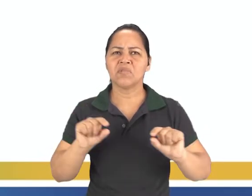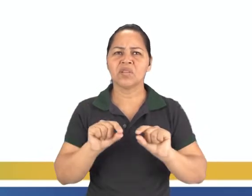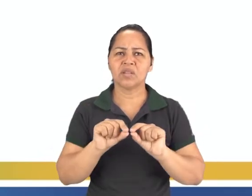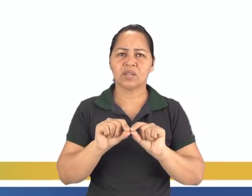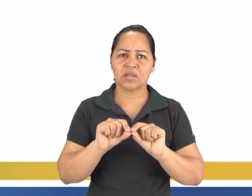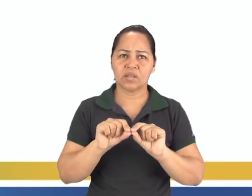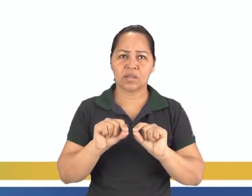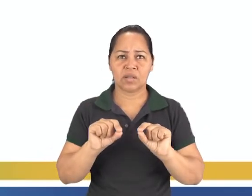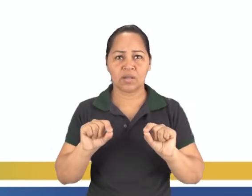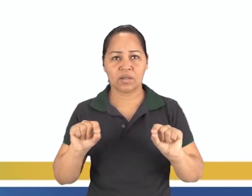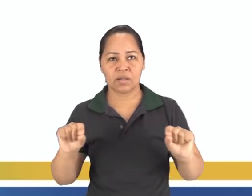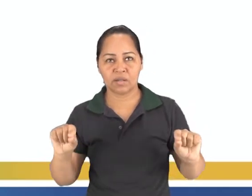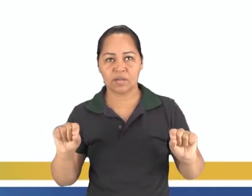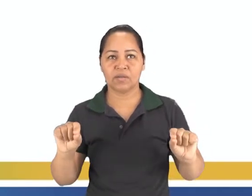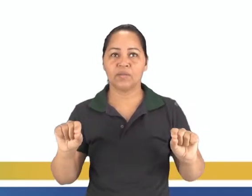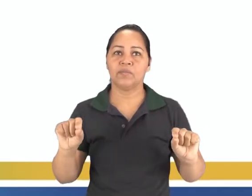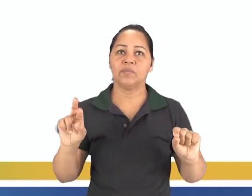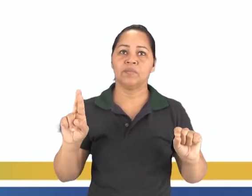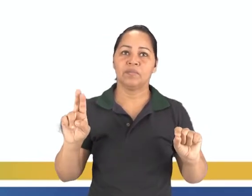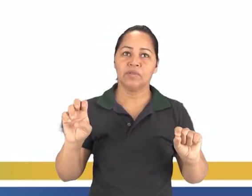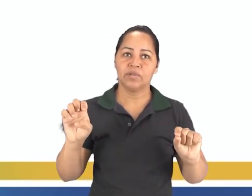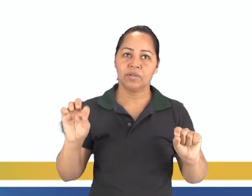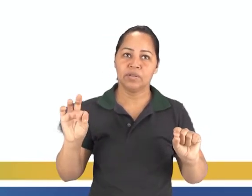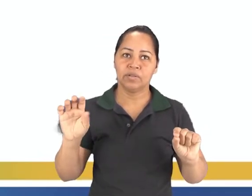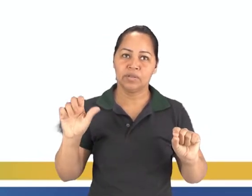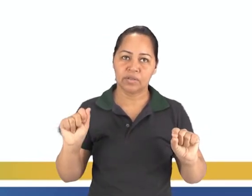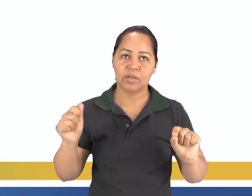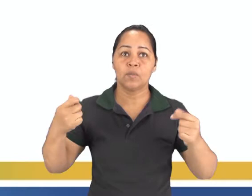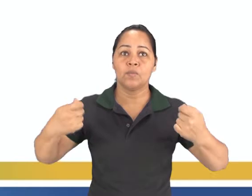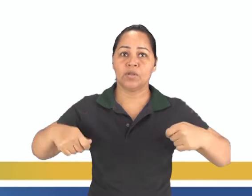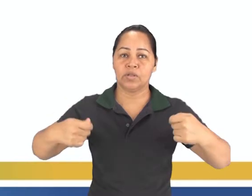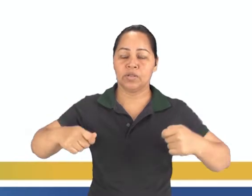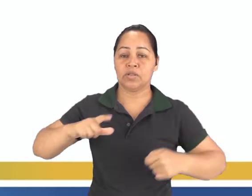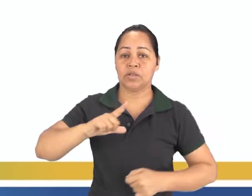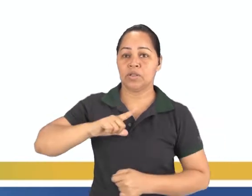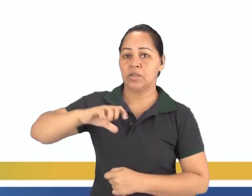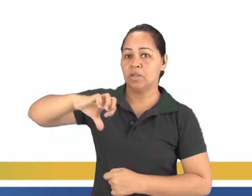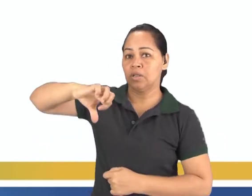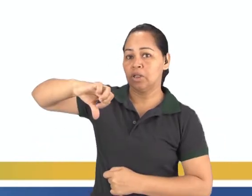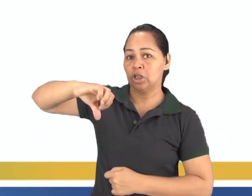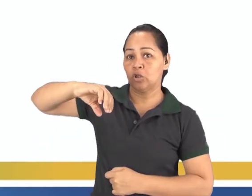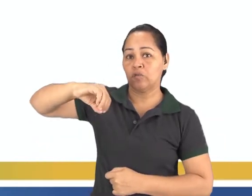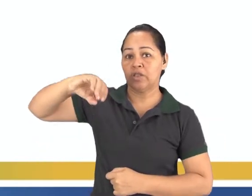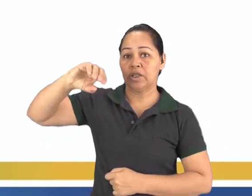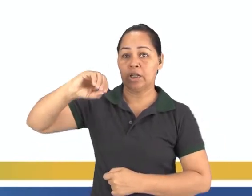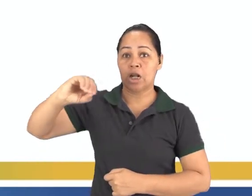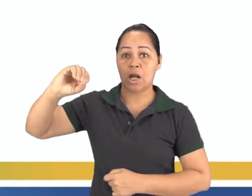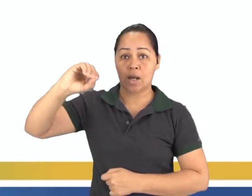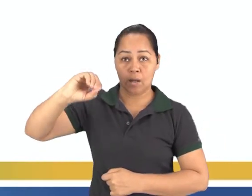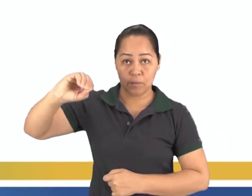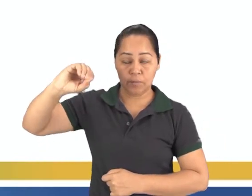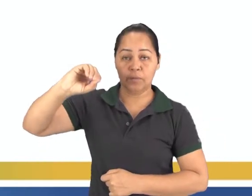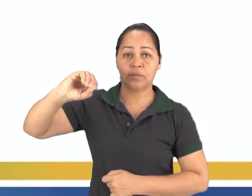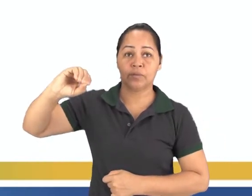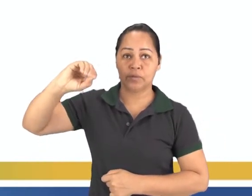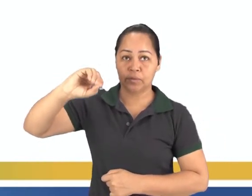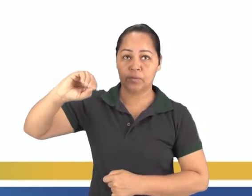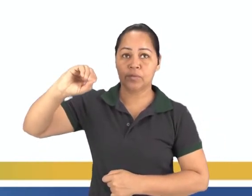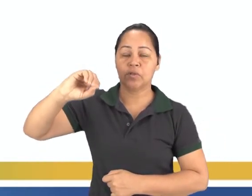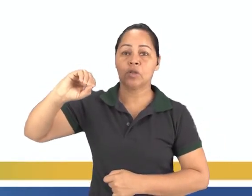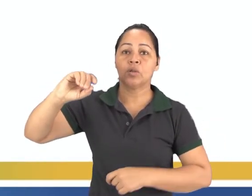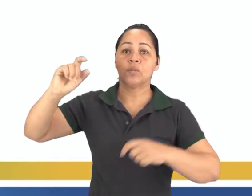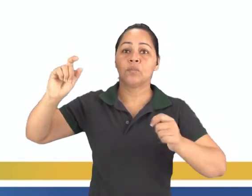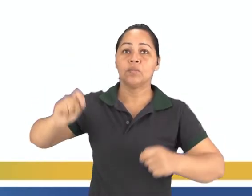ser perpendicular, ela deve formar um ângulo de 90 graus, passando pelos pontos da imagem original